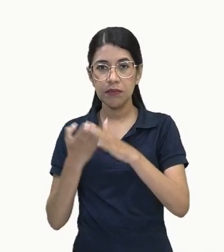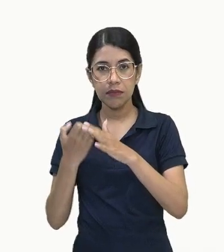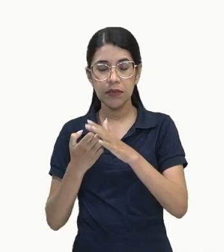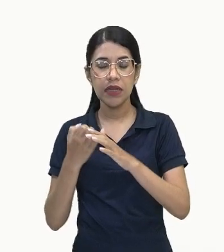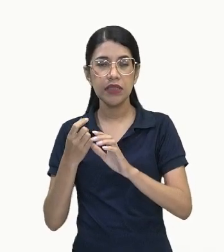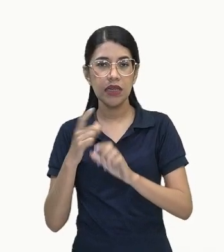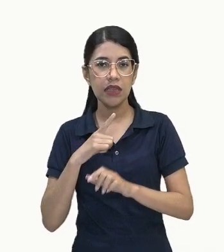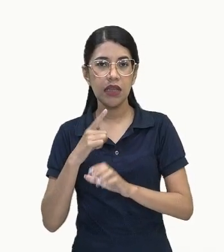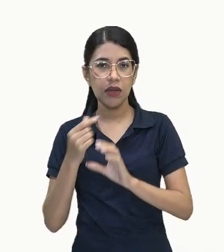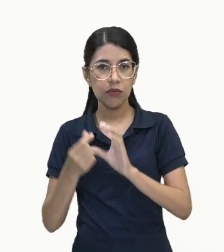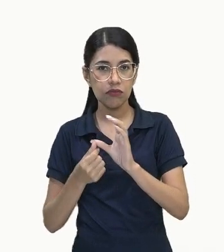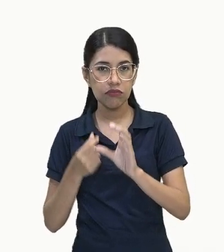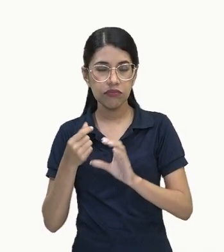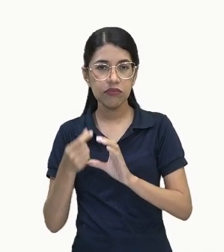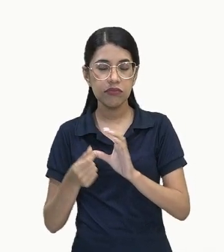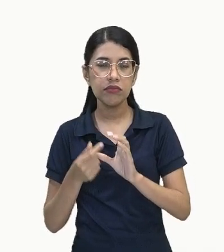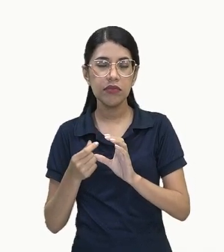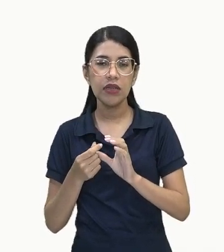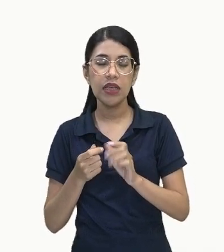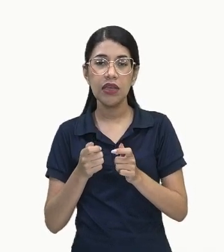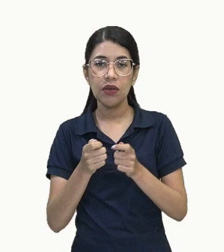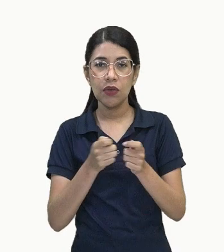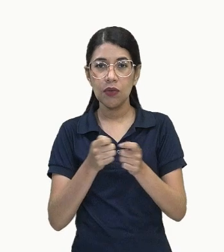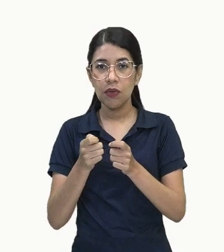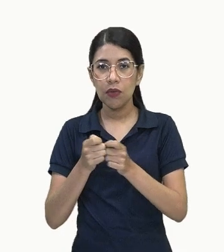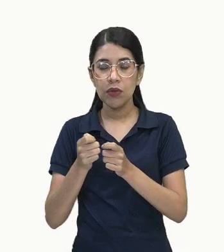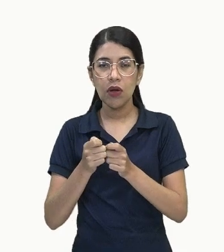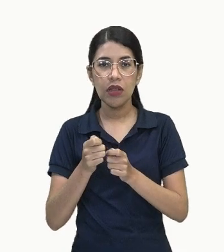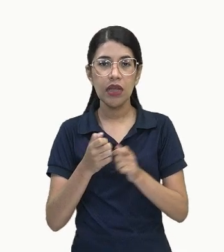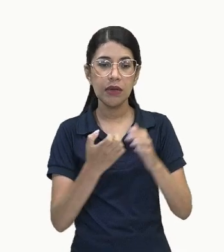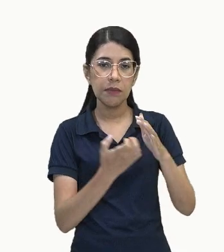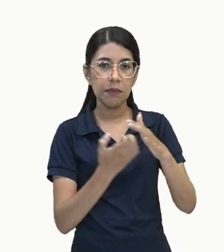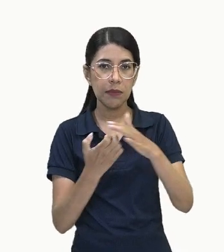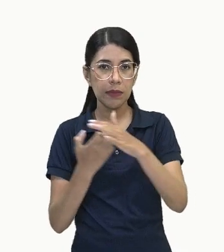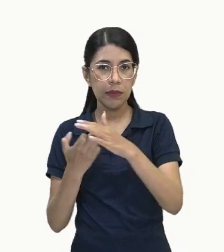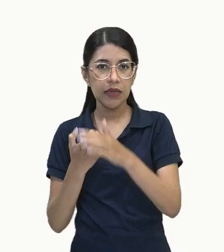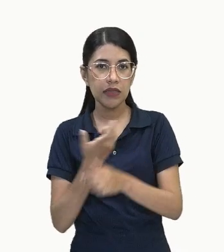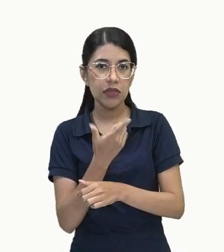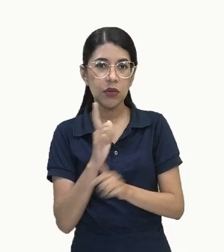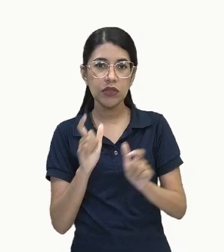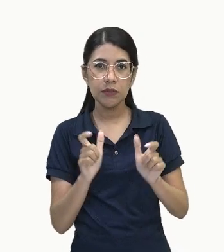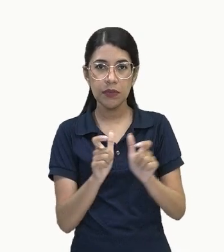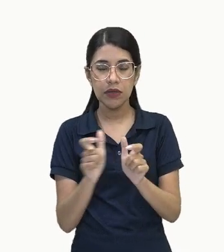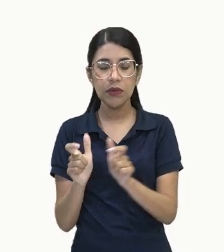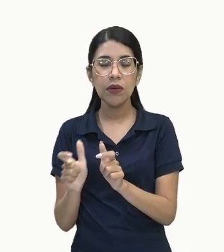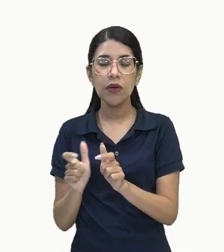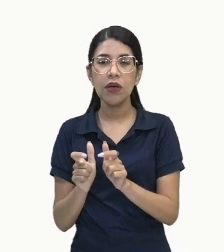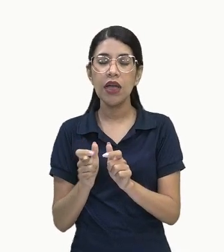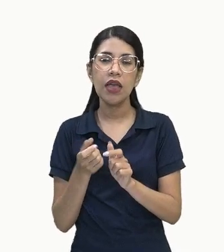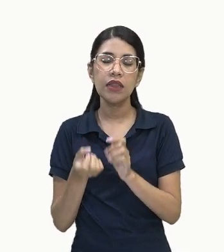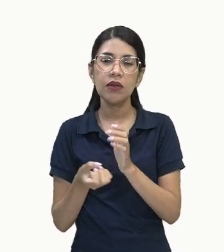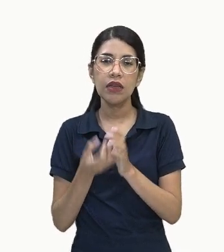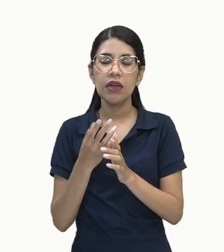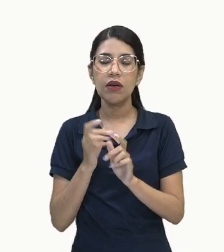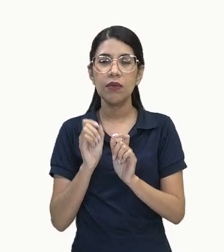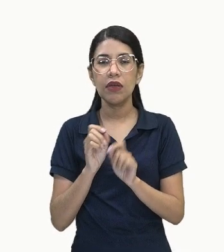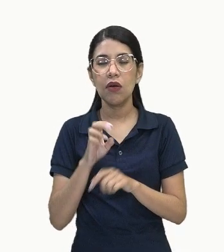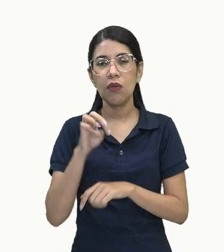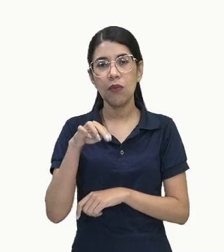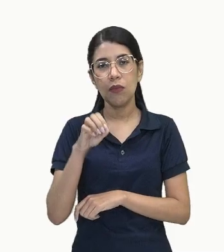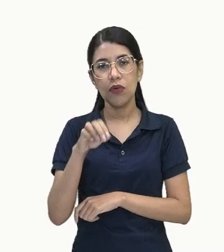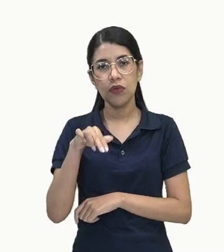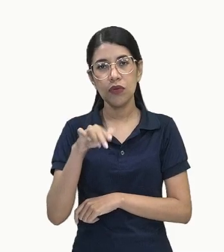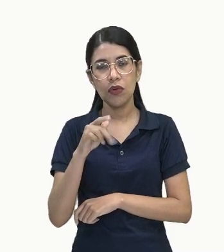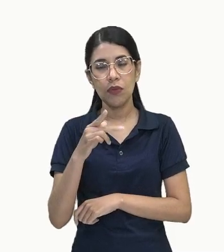a empresa que controla outras empresas, gerando o que a gente fala de monopólio em